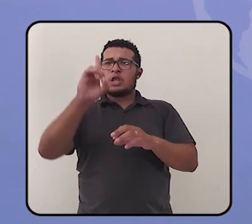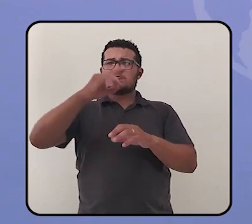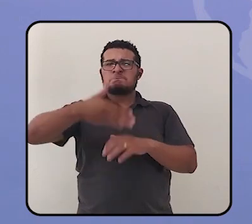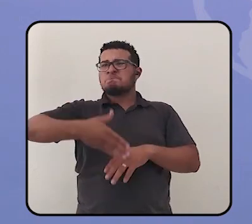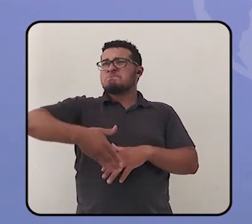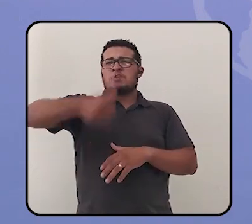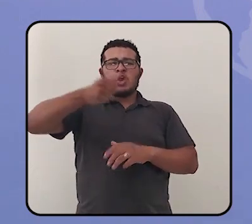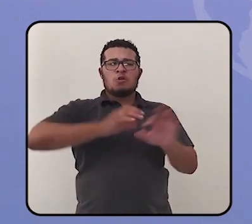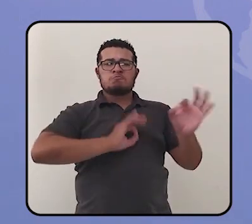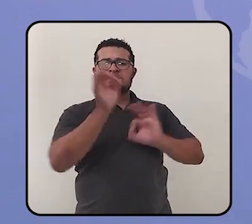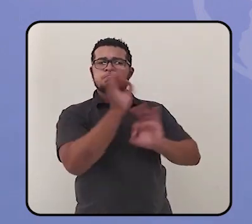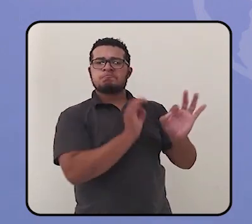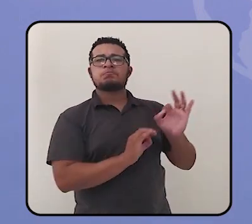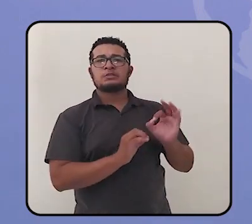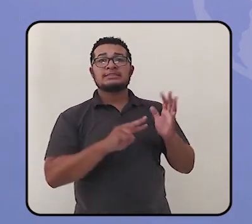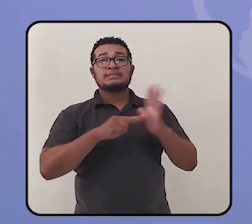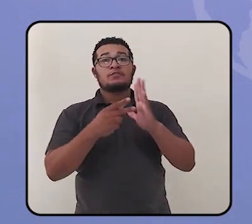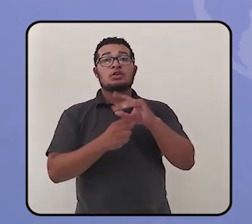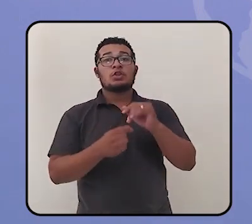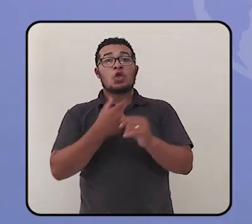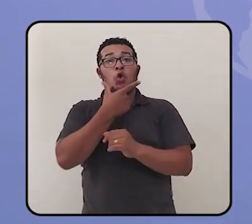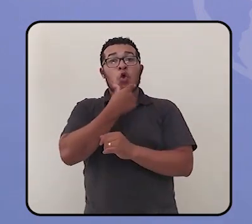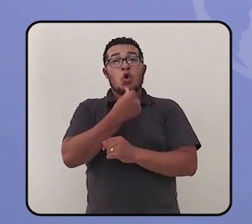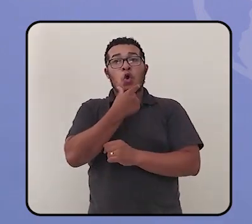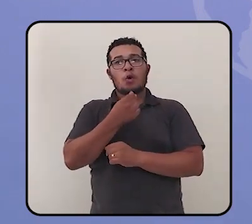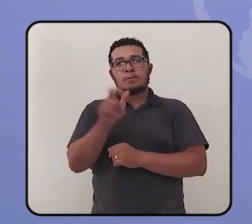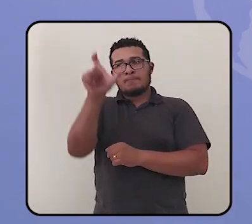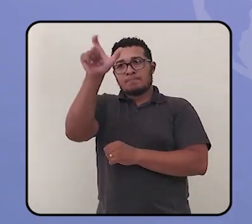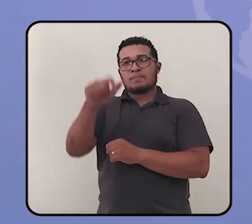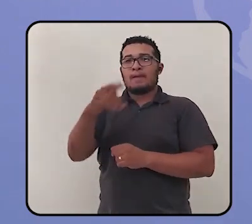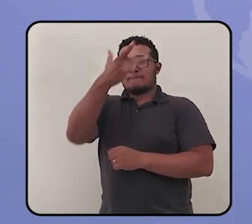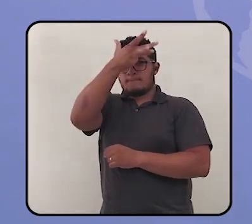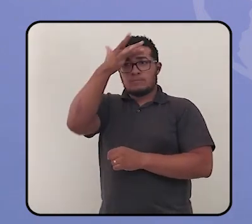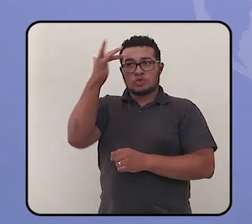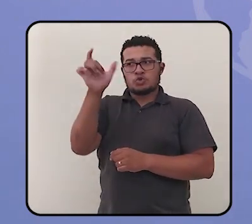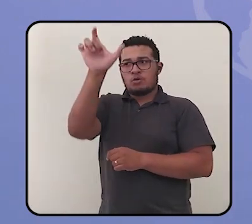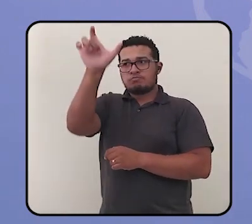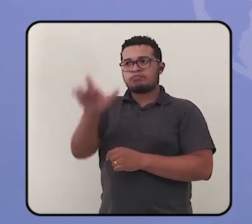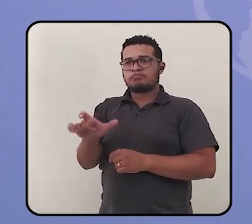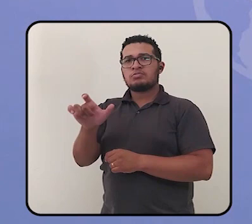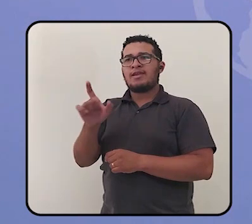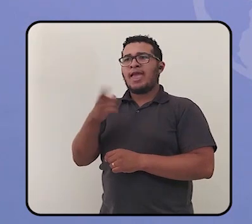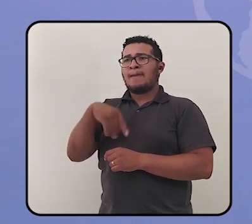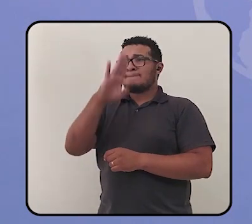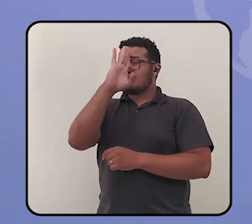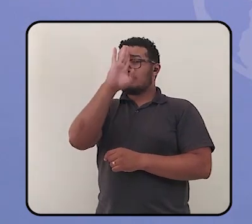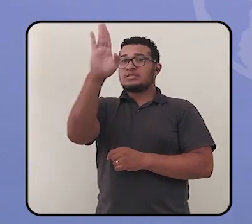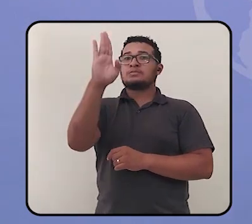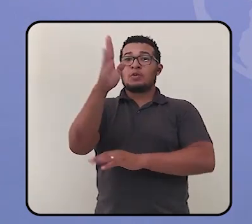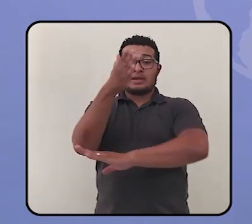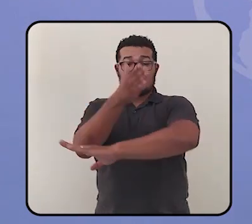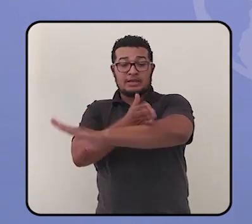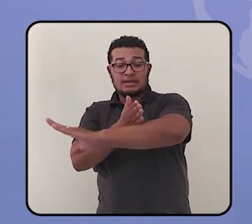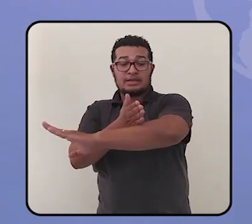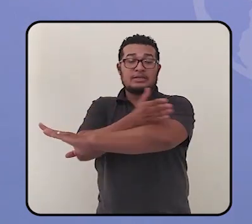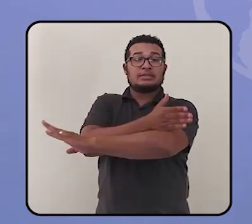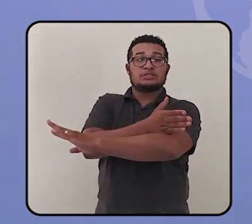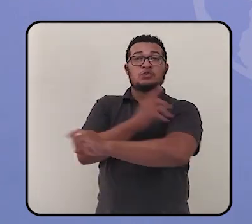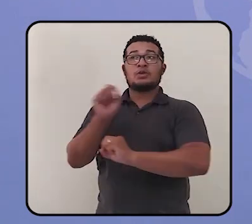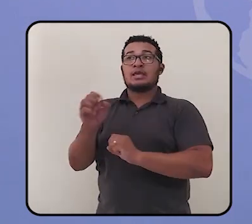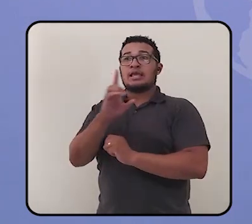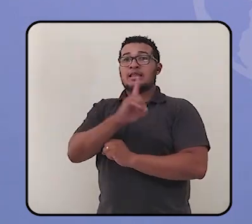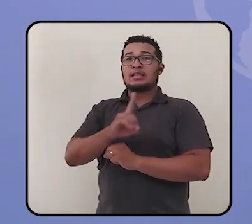antropocentristas significa que o homem ele está no centro de todas as coisas antes na idade média deus